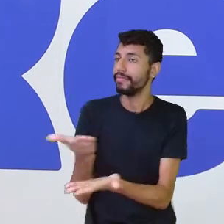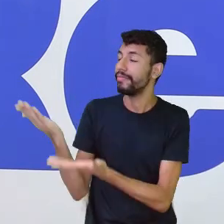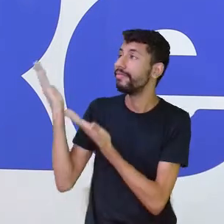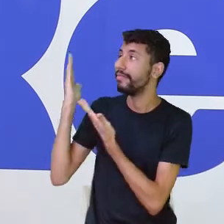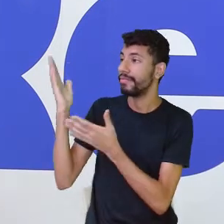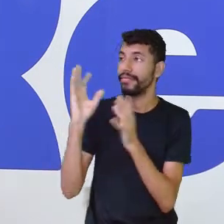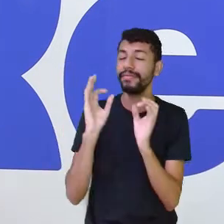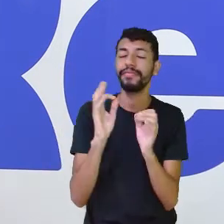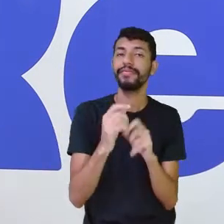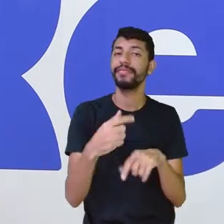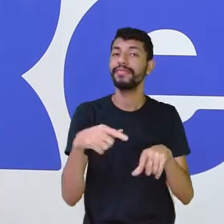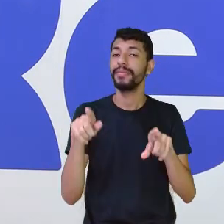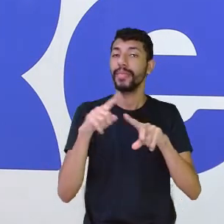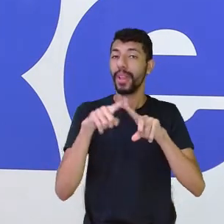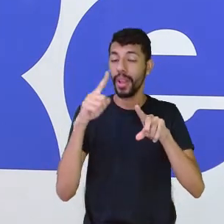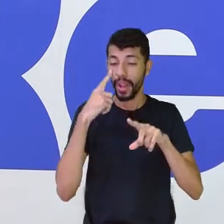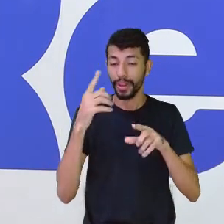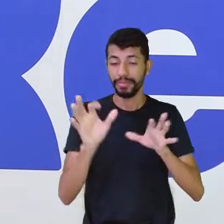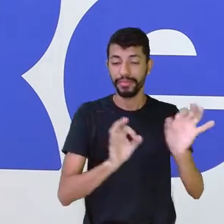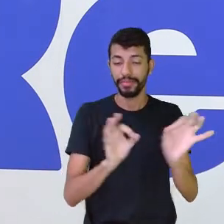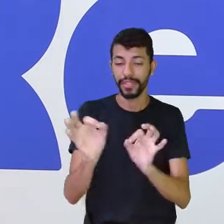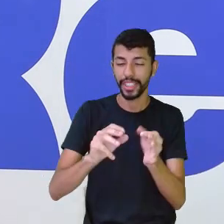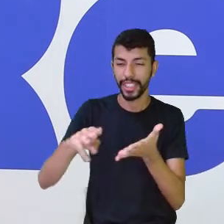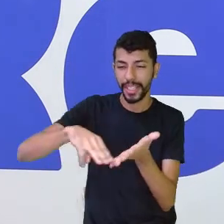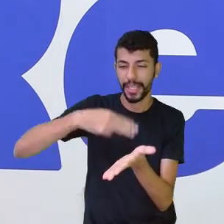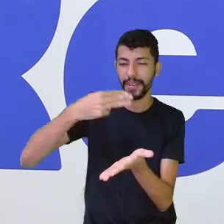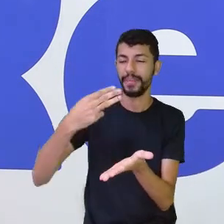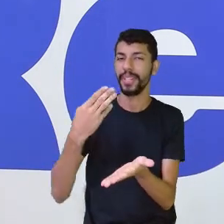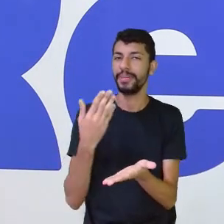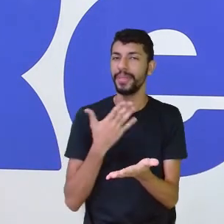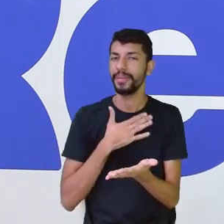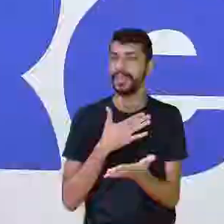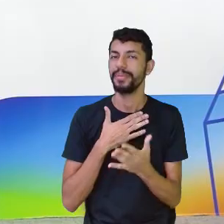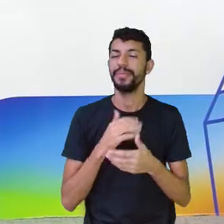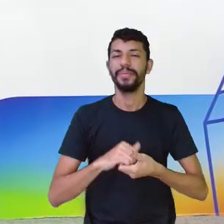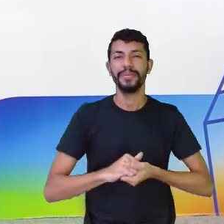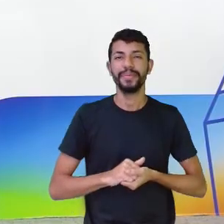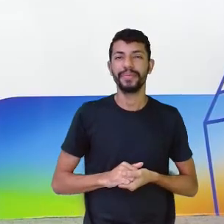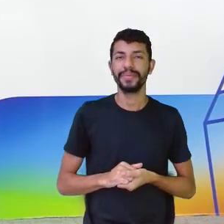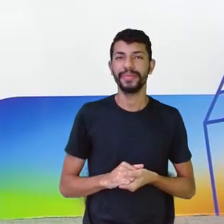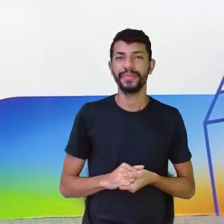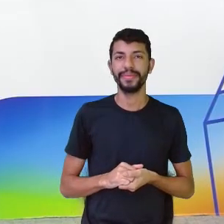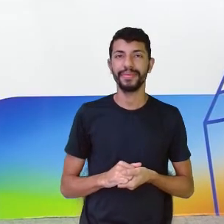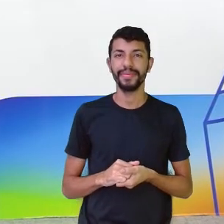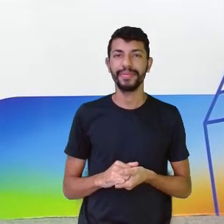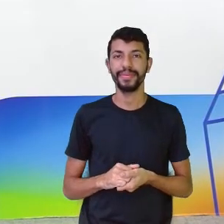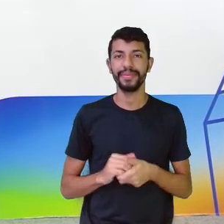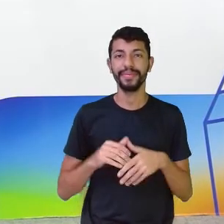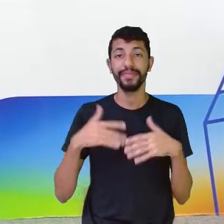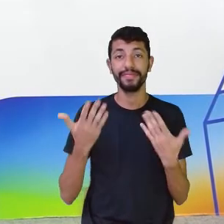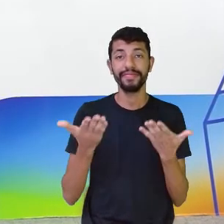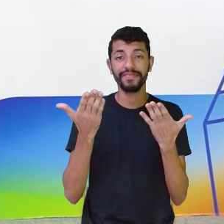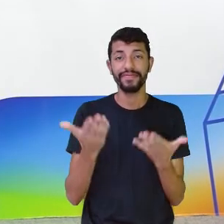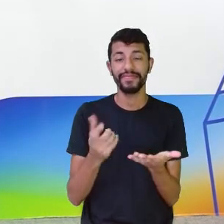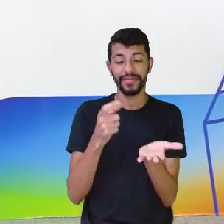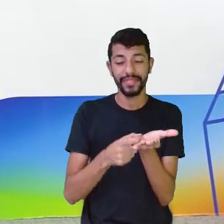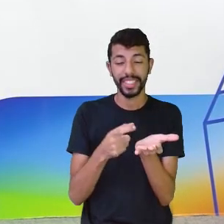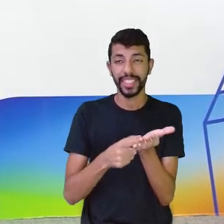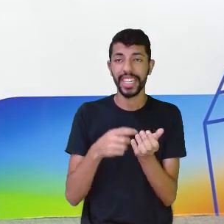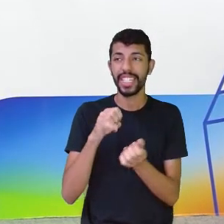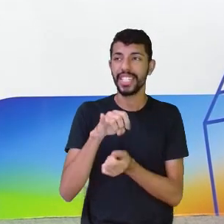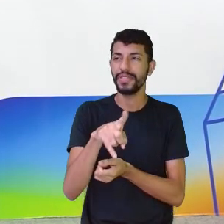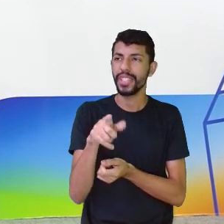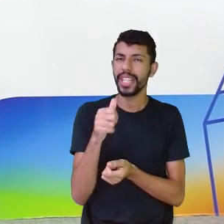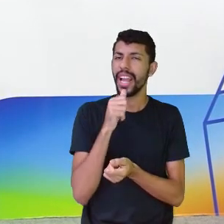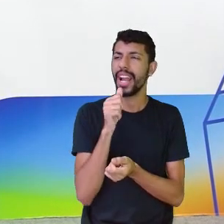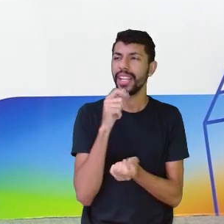gente hoje. Se prepara e manda a tua mensagem para a gente. Pois é, vamos nessa, né? Um aplicativo, se você ainda